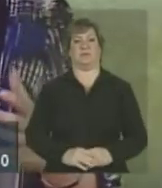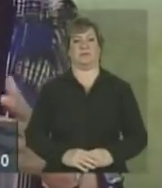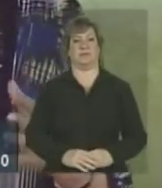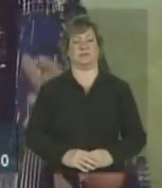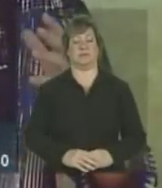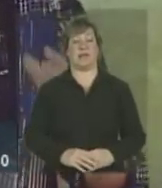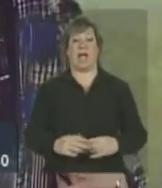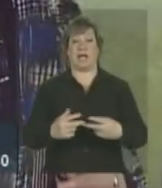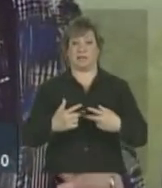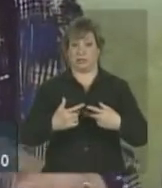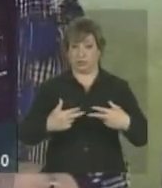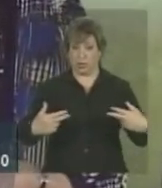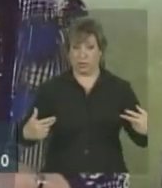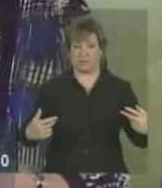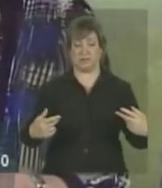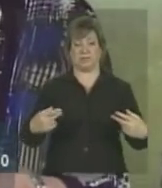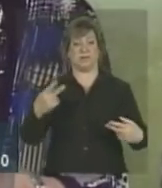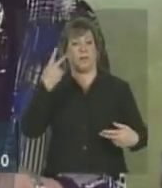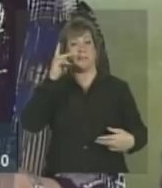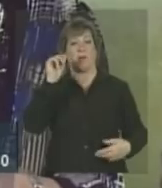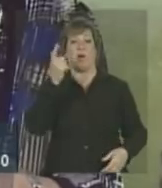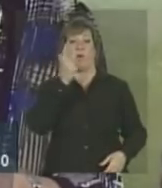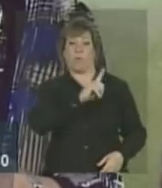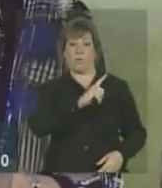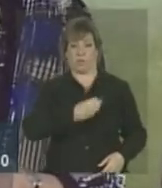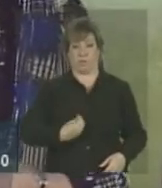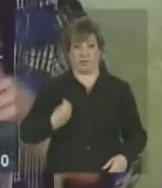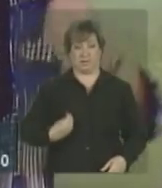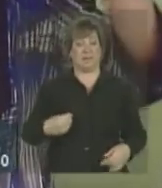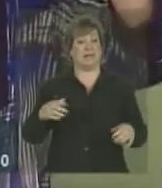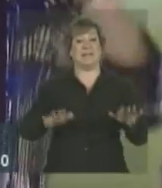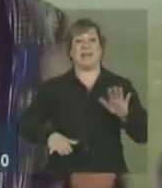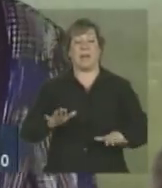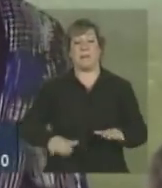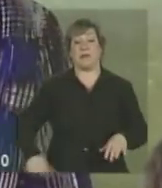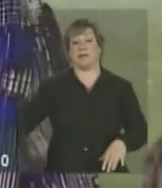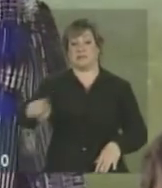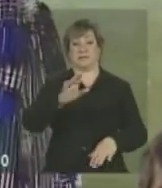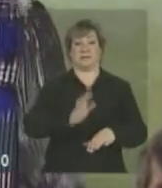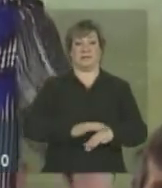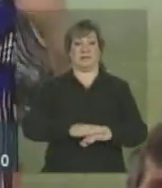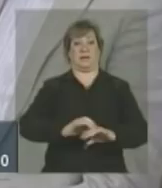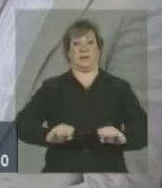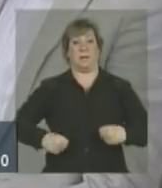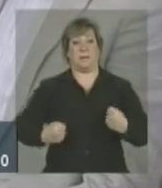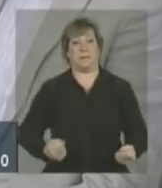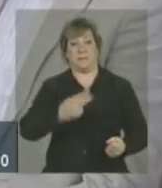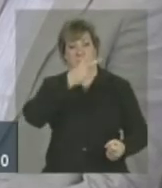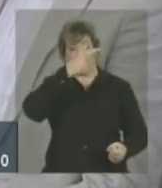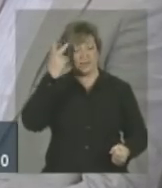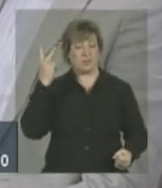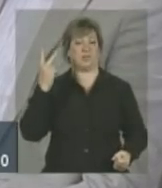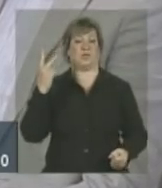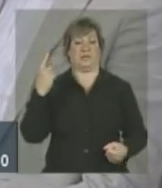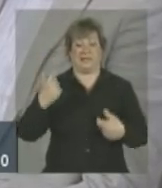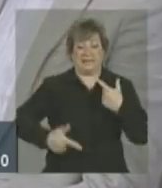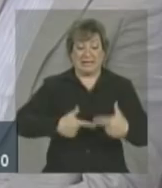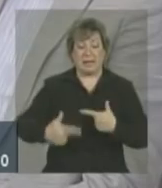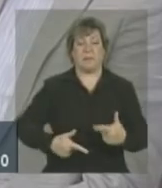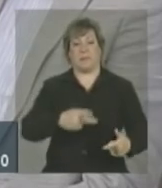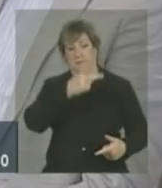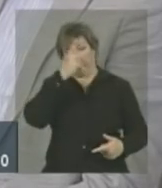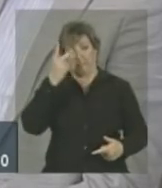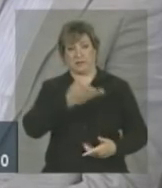As coisas para acontecer dependem das pessoas, dependem da garra das pessoas, da dedicação das